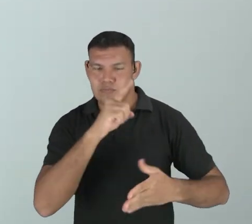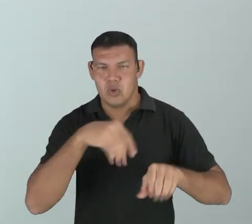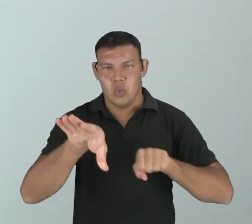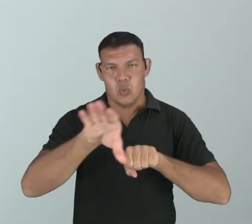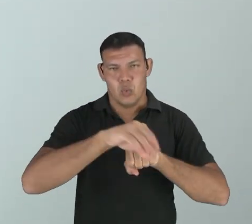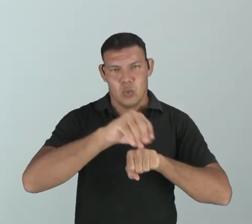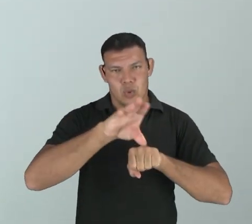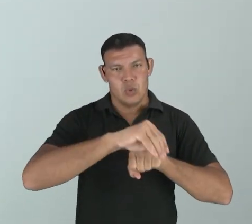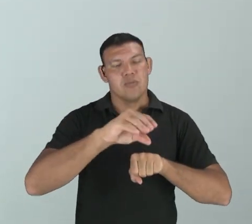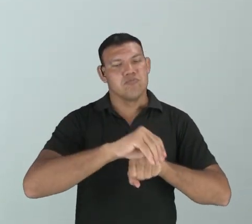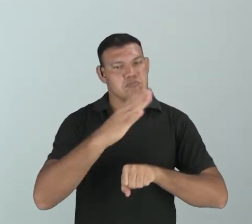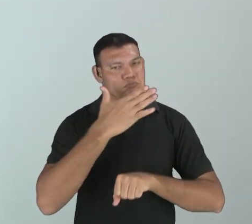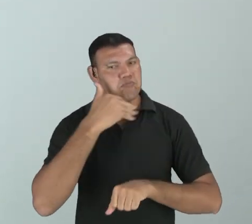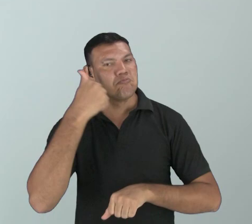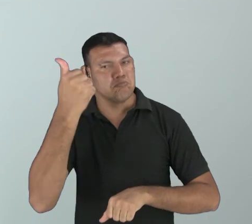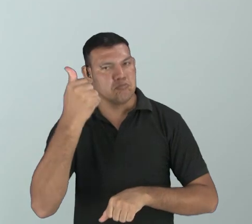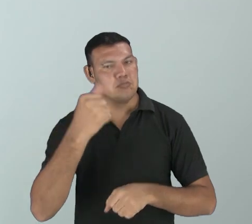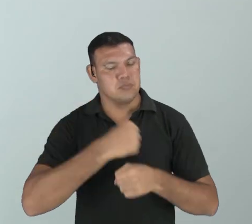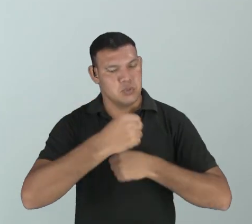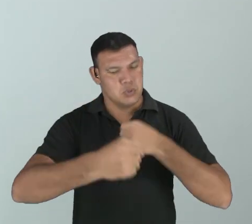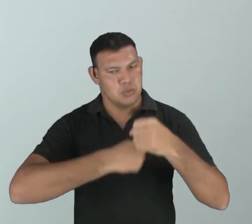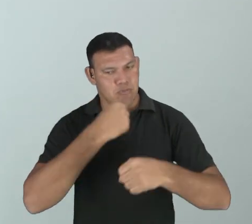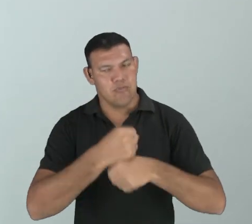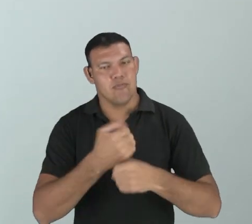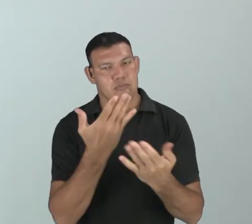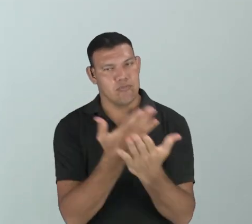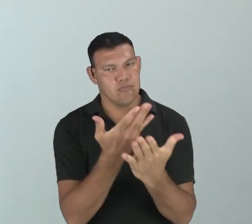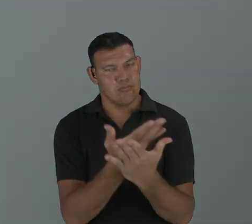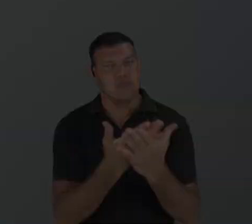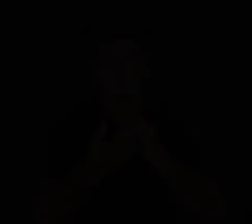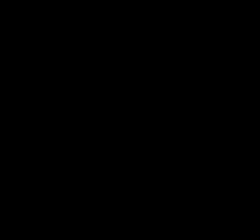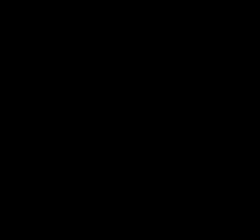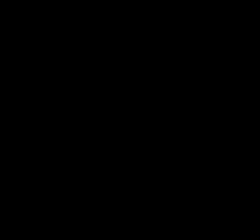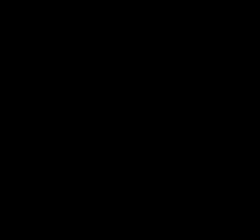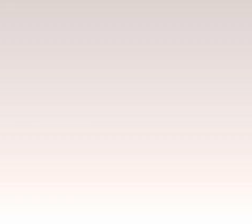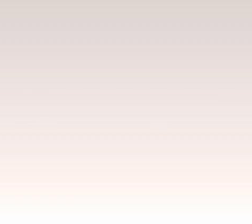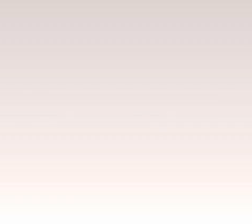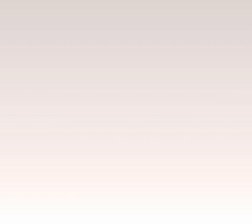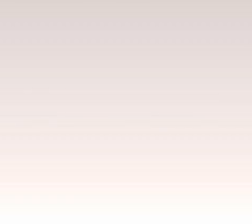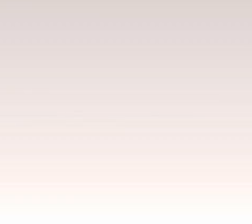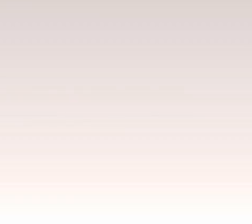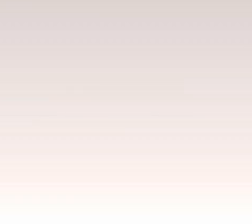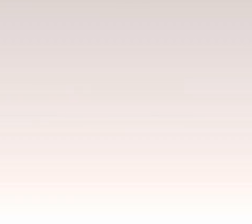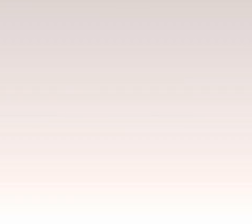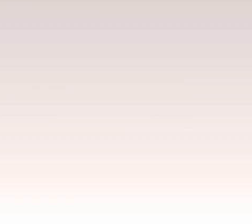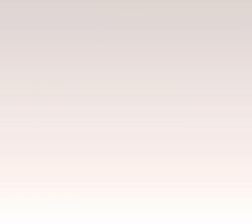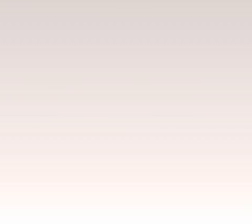aprendizado muito melhor no seu ano letivo. Até mais!